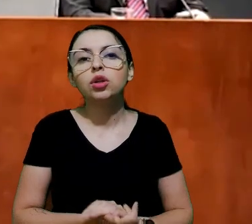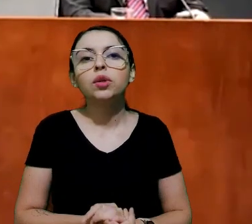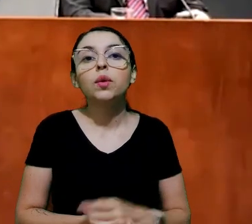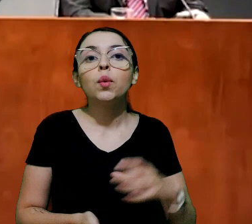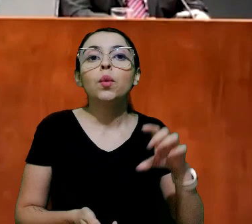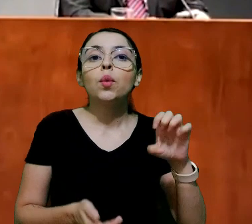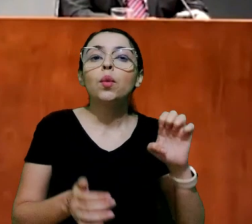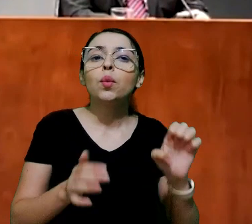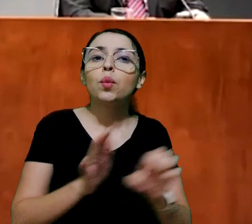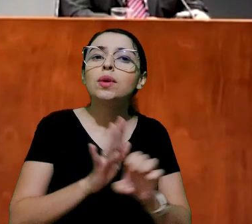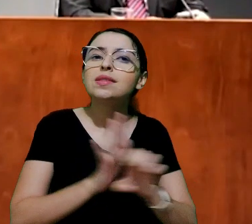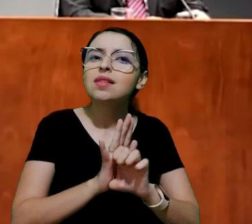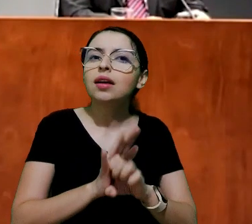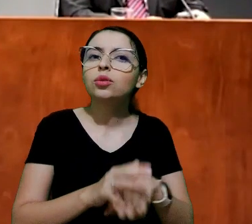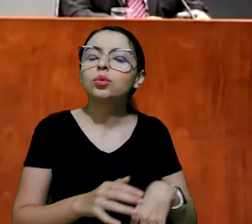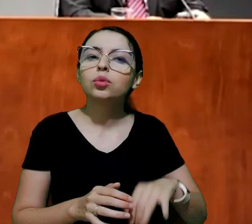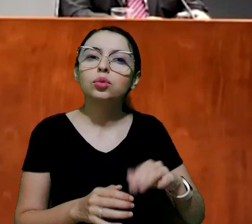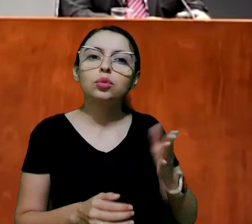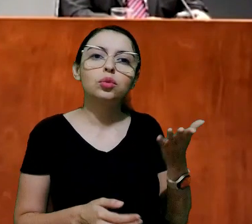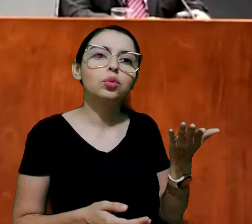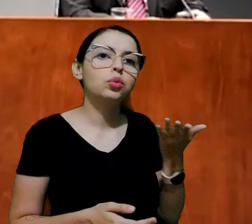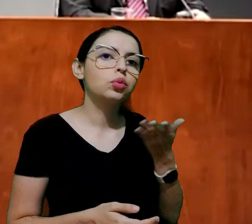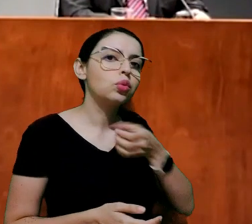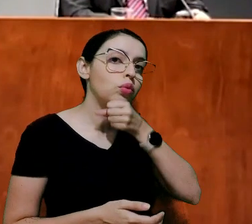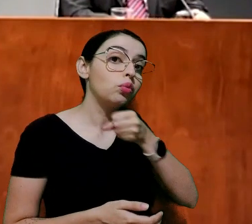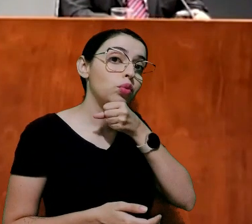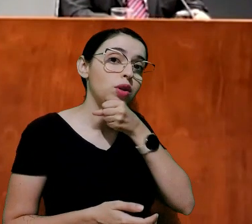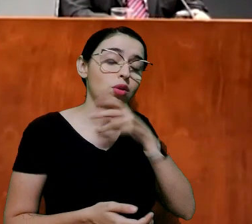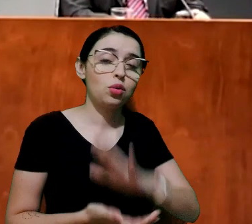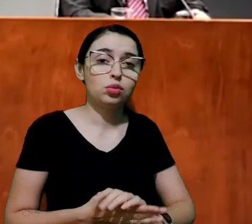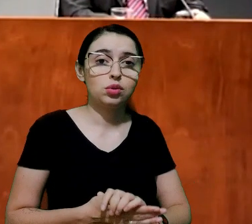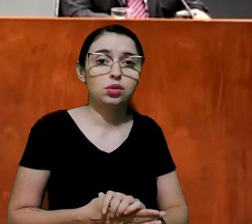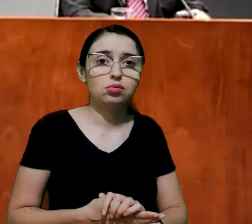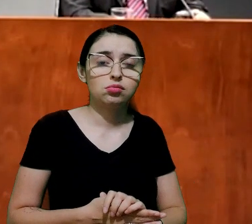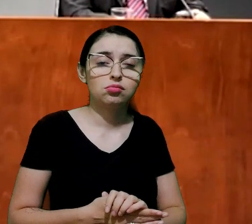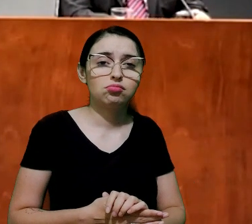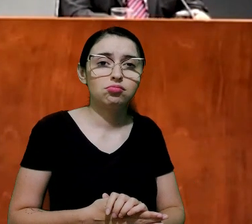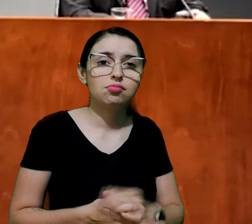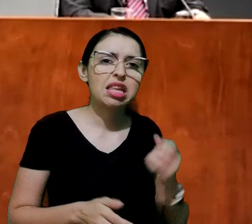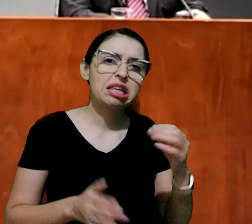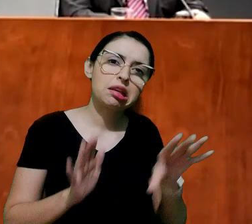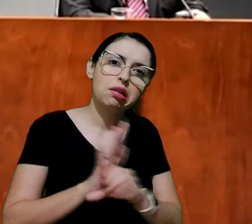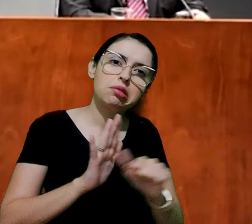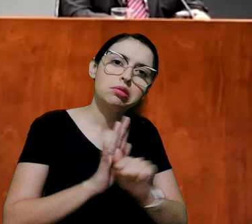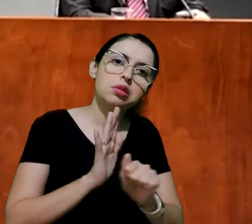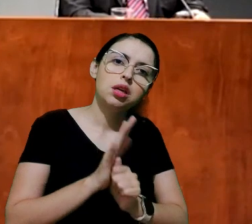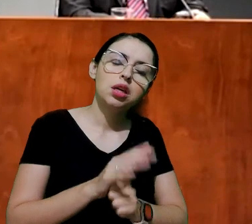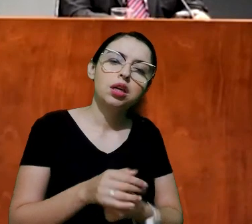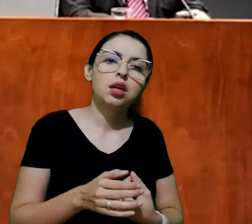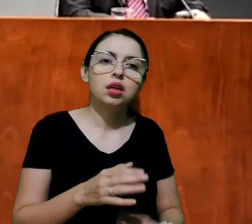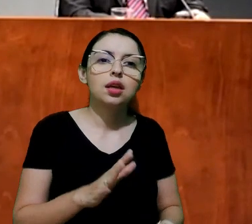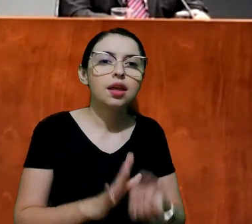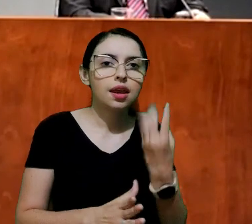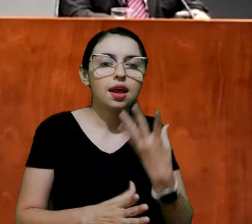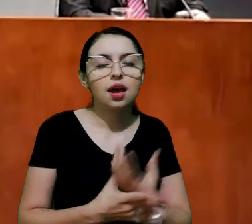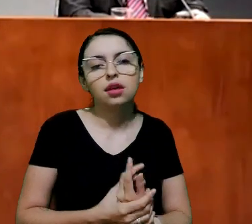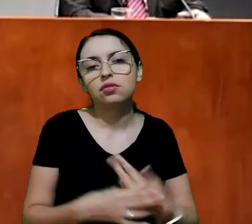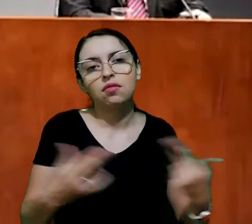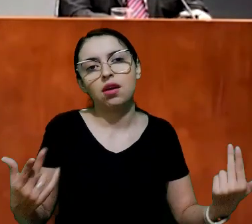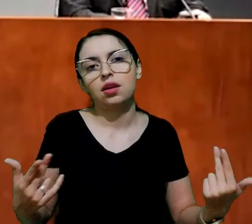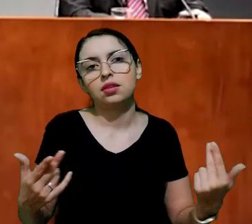a vulnerabilidade, está no Estatuto do Idoso, que ela teria uma proteção que a lei poderia colocar, como coloca em